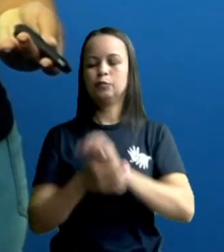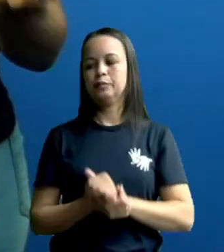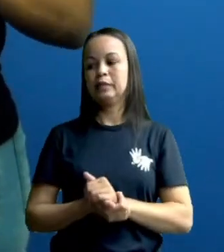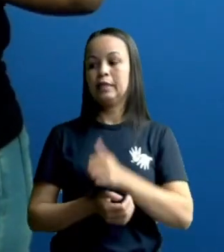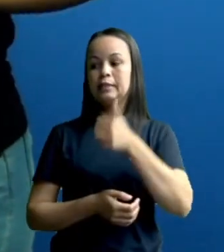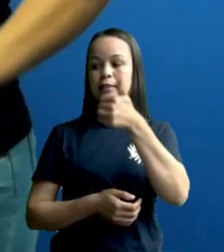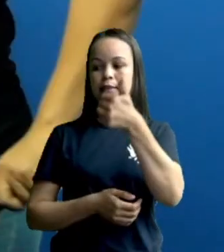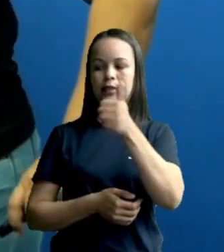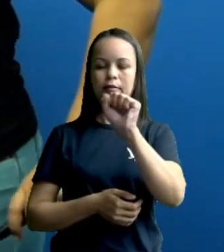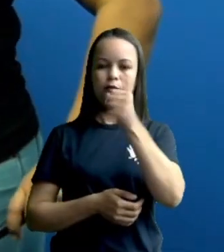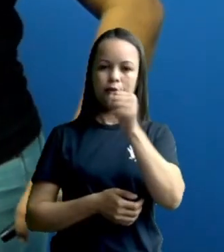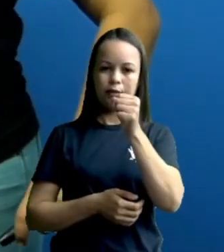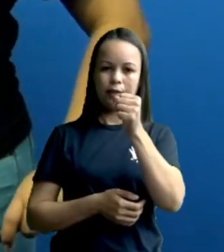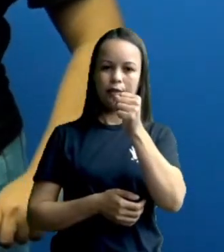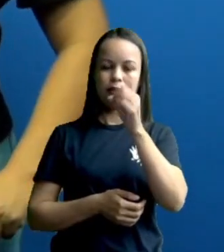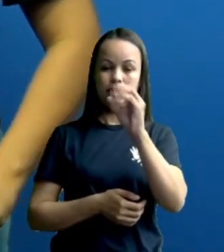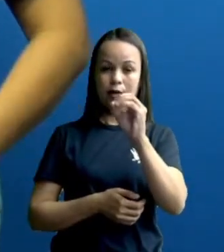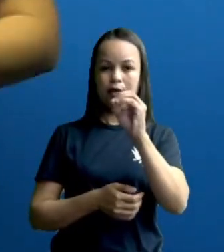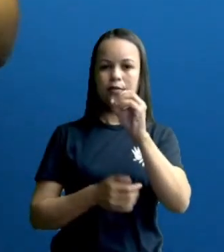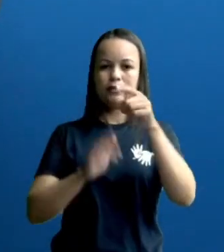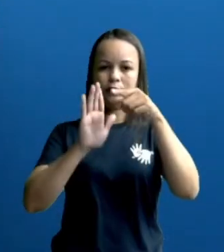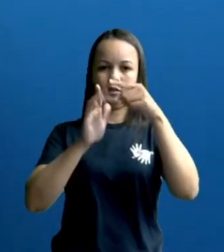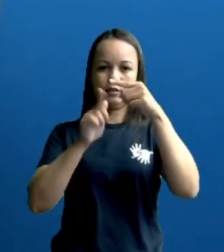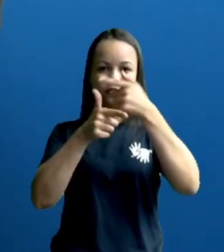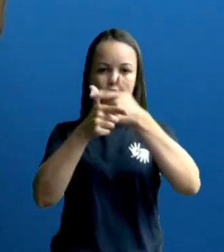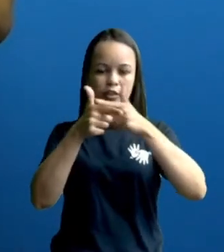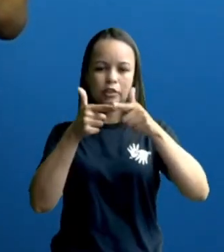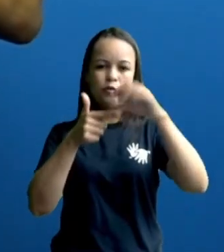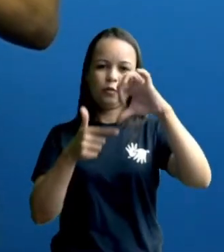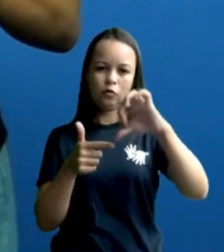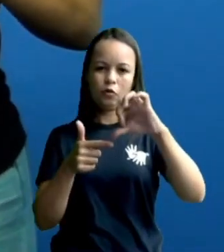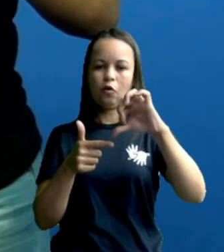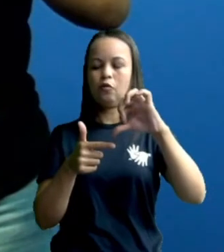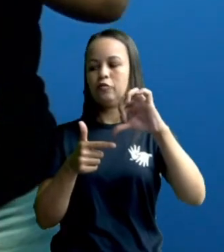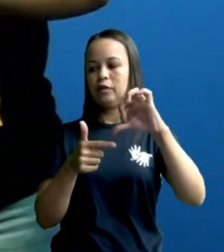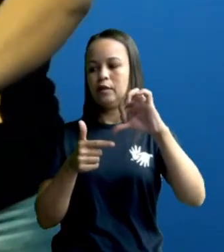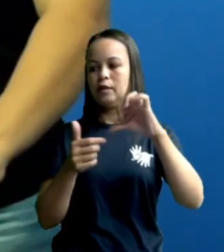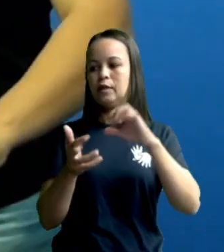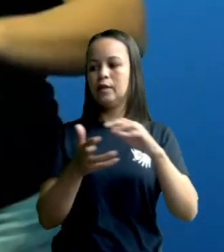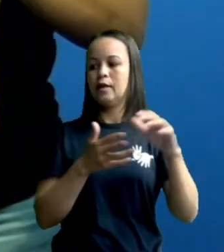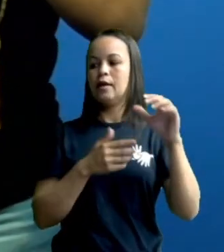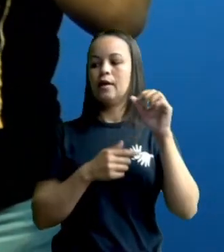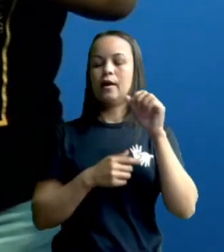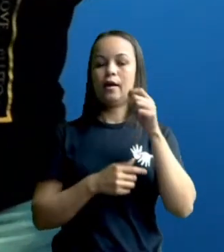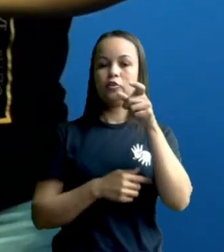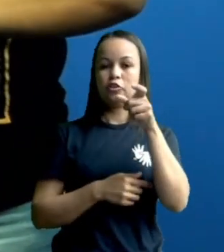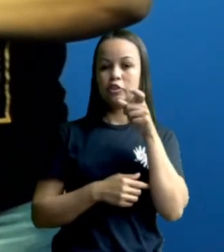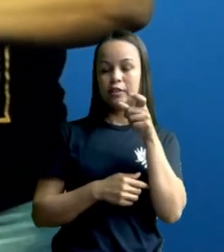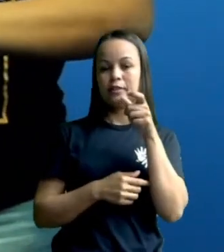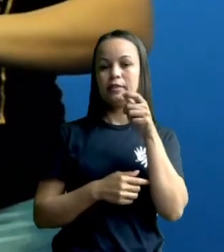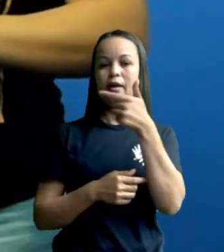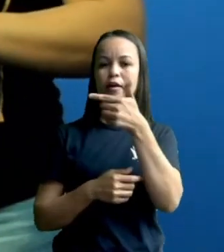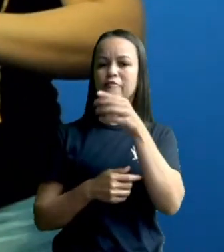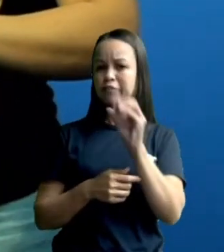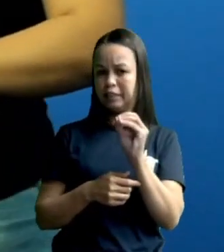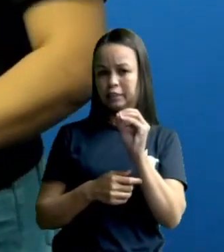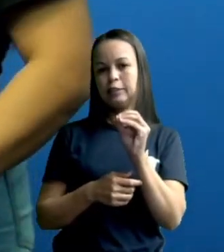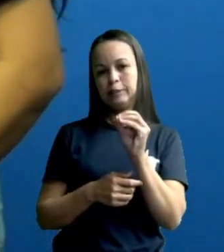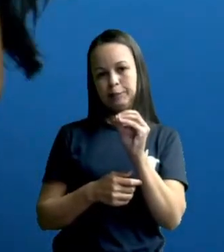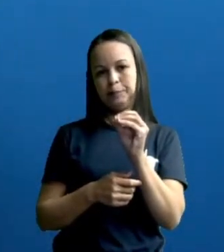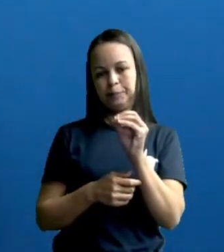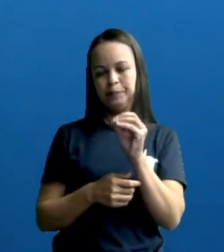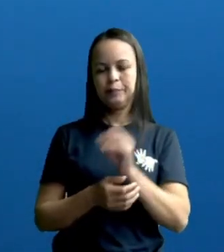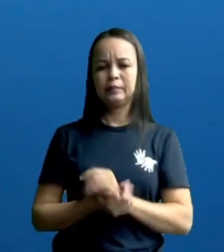é 20, tá certo? Então, o valor de x é 20, tá